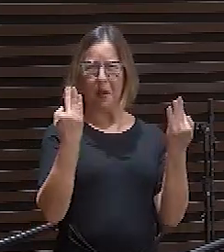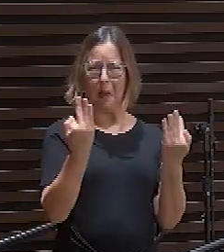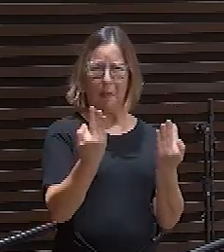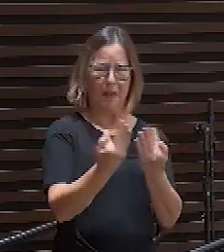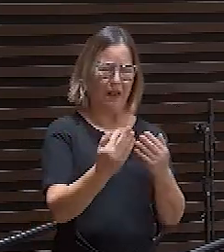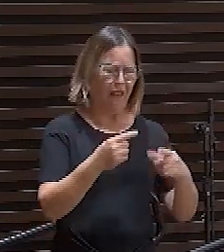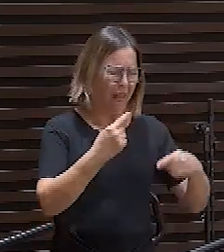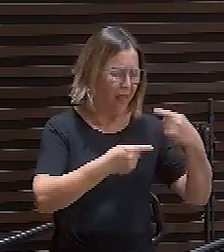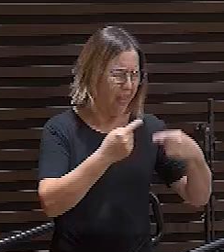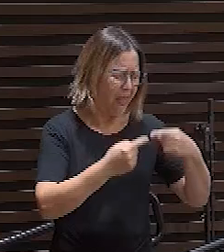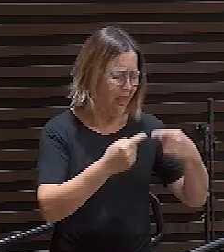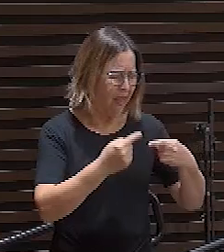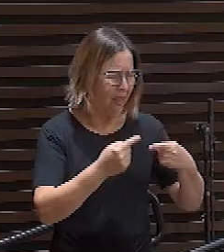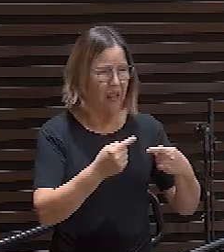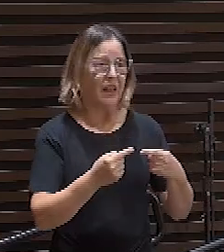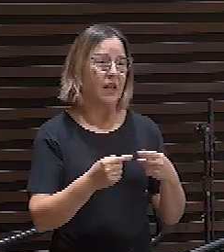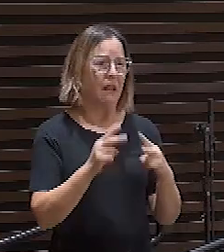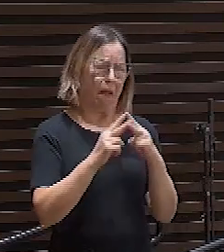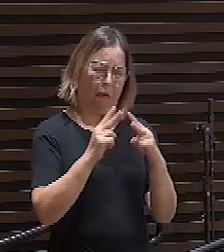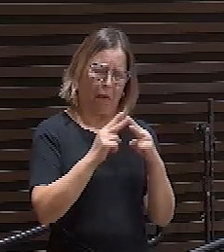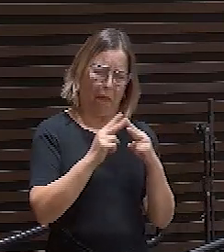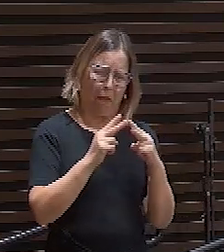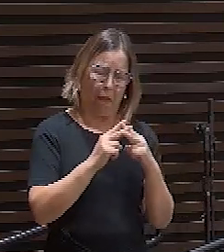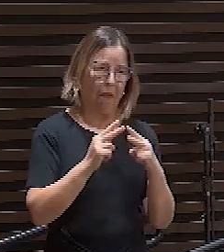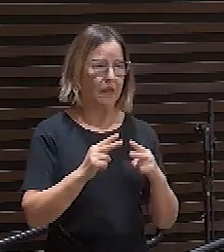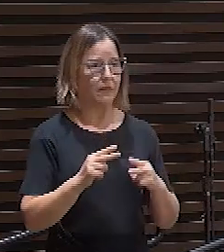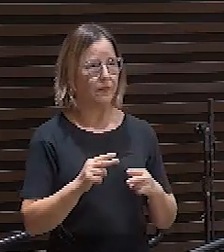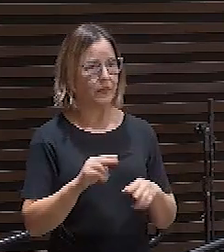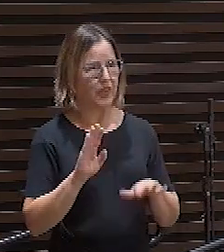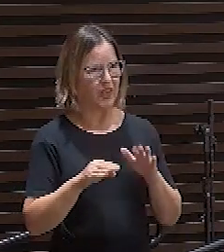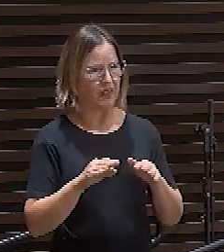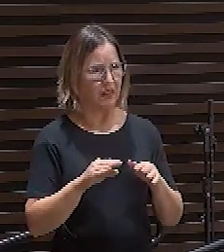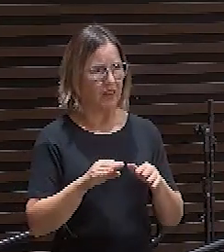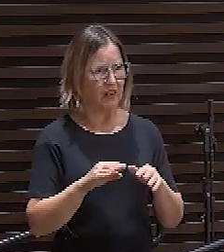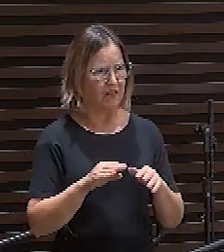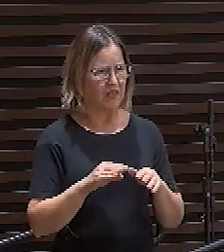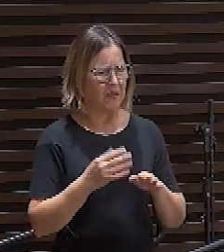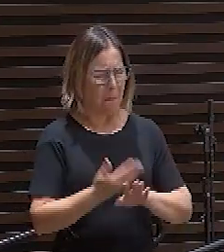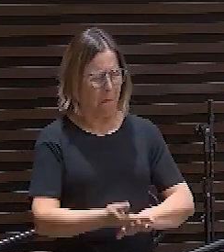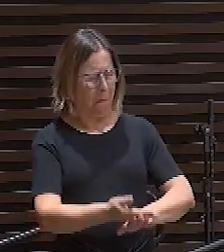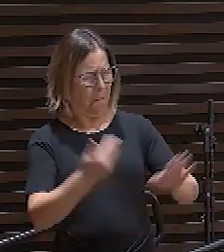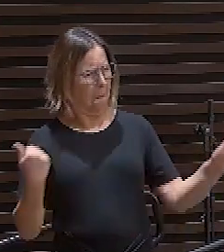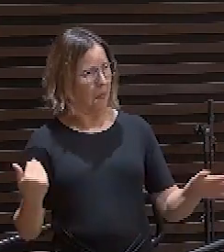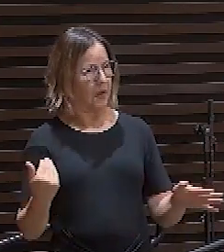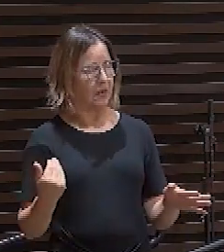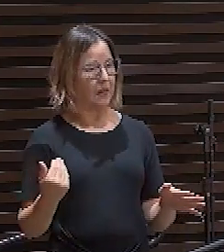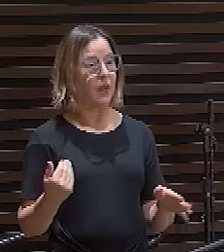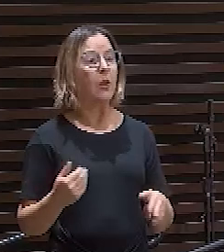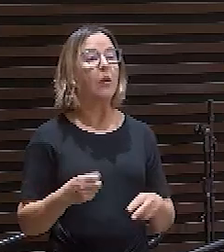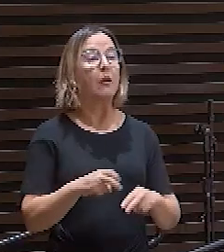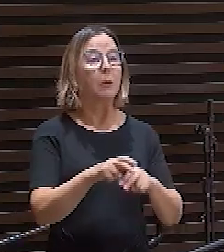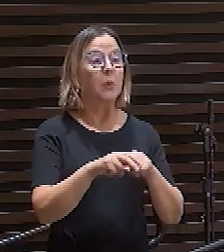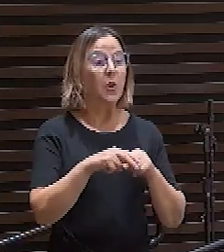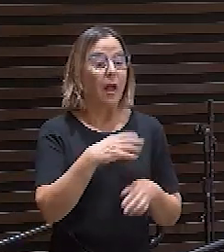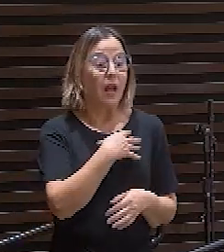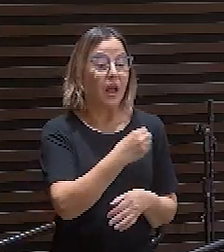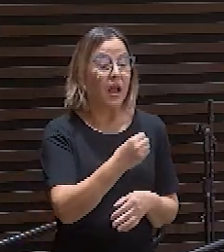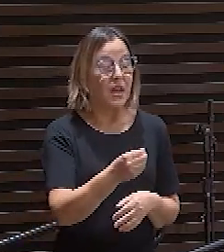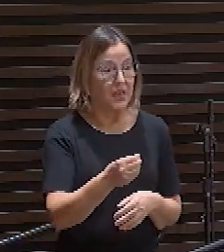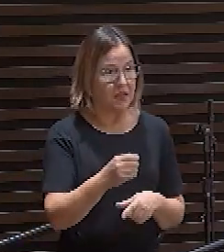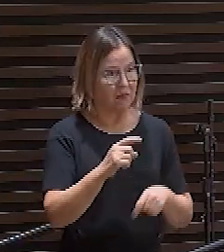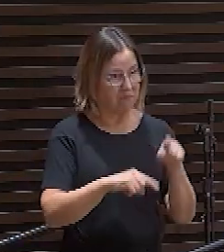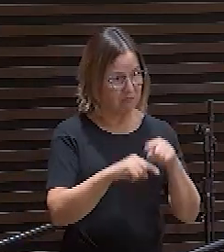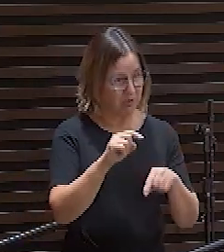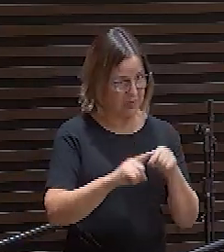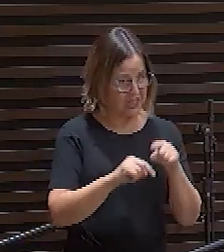que entra em conflito e que às vezes até rompe os relacionamentos por conta de bens materiais.